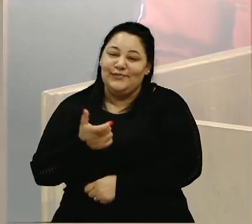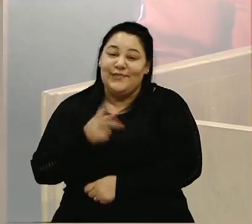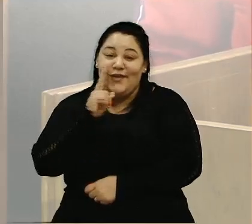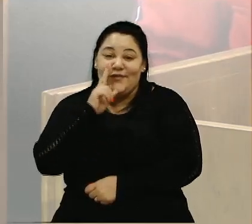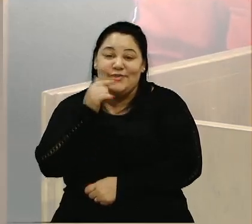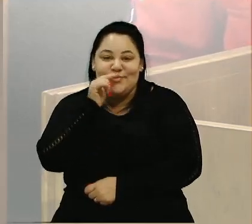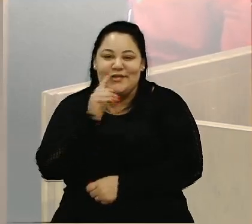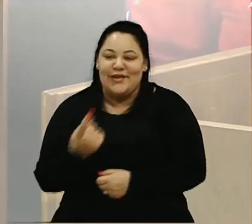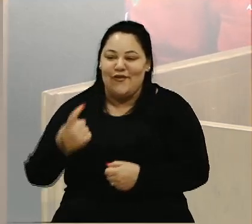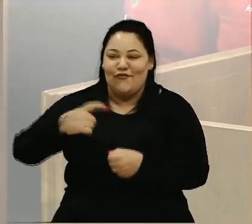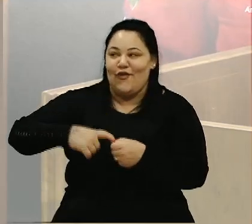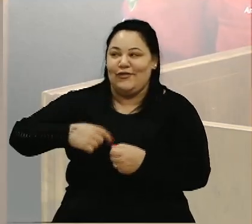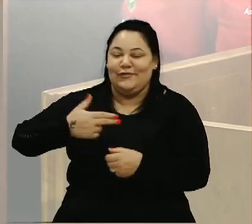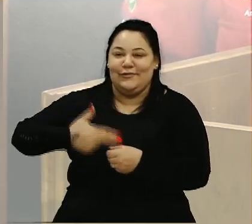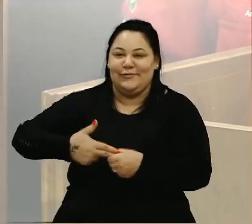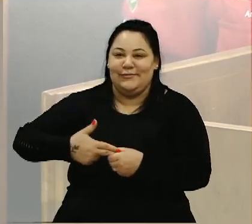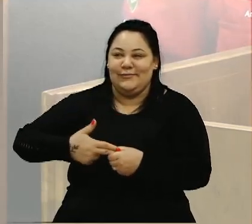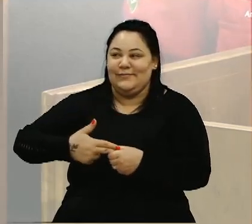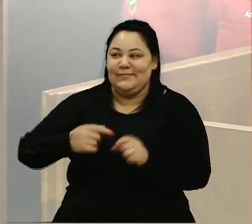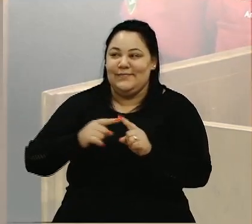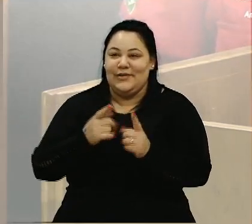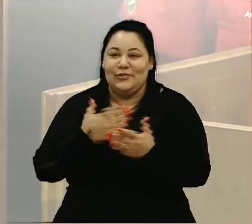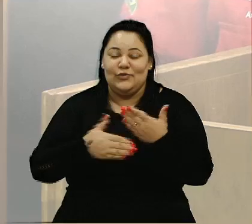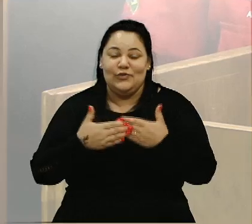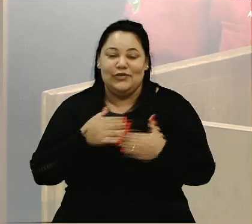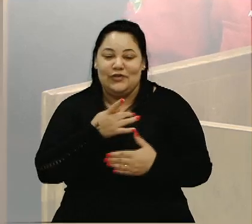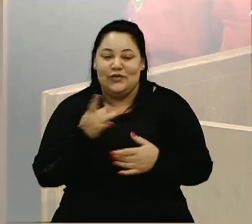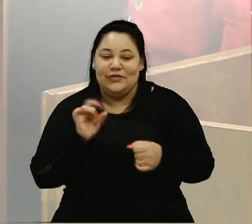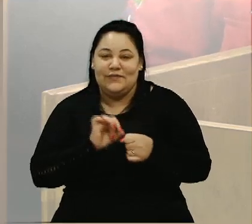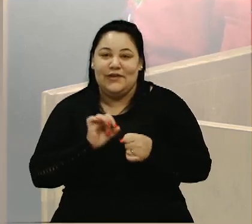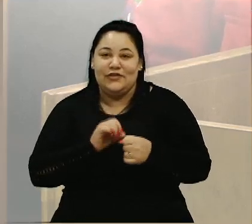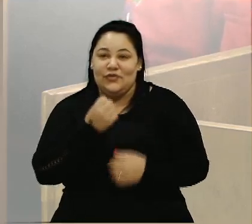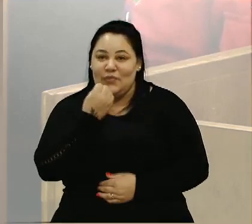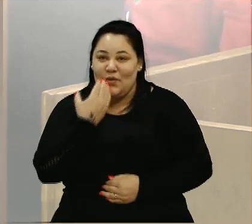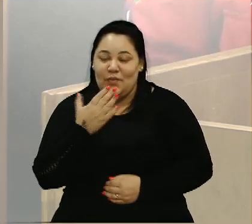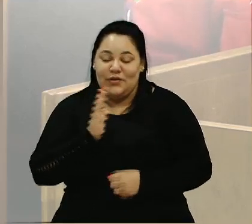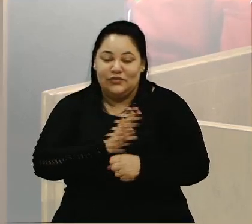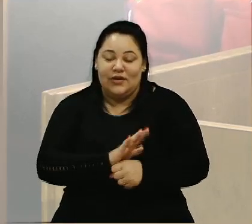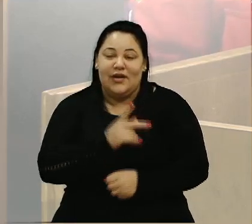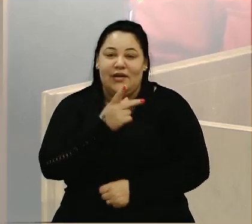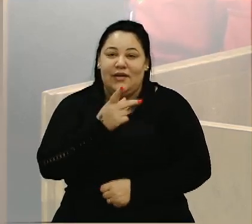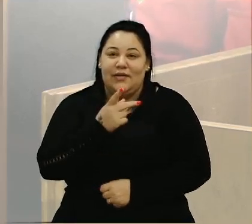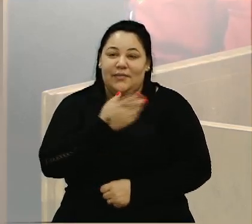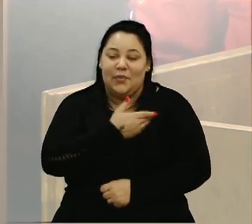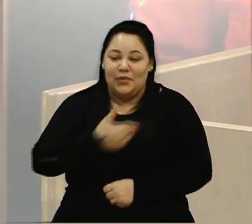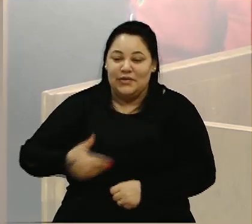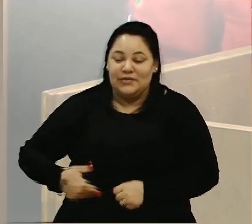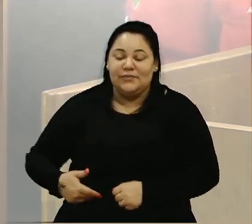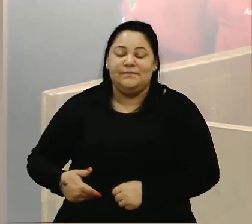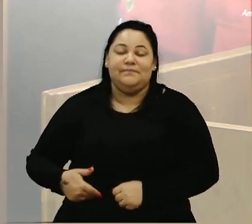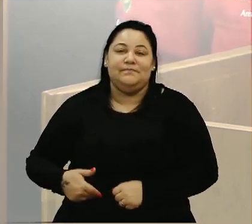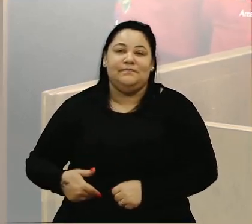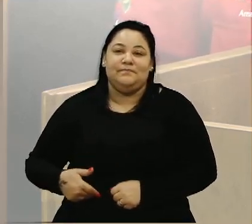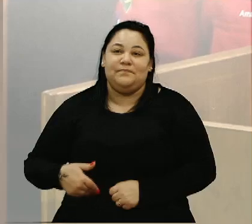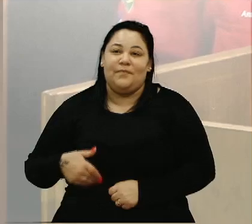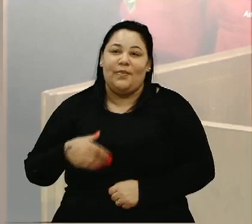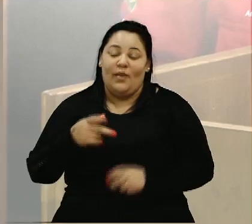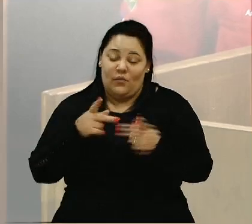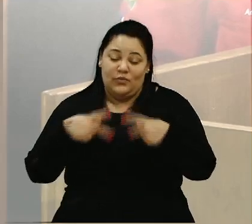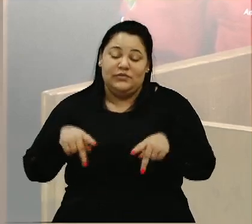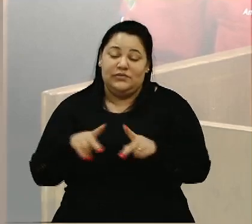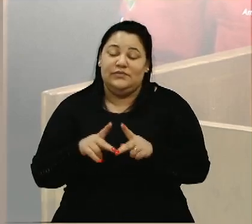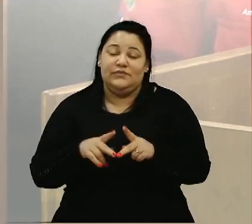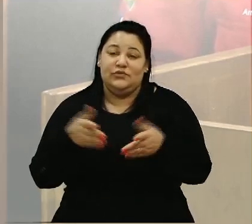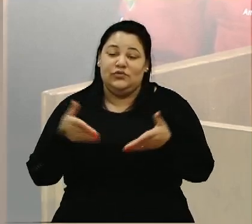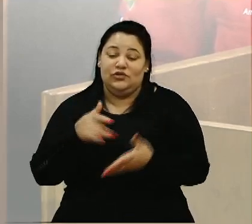tudo que a gente pode fazer de bom para ajudar a população, ajudar aquelas pessoas que estão no desespero. Hoje a gente está numa cidade, Caxias do